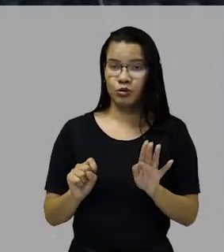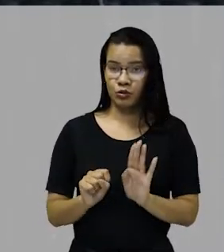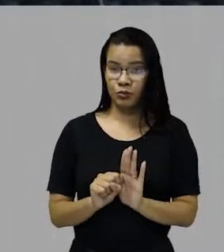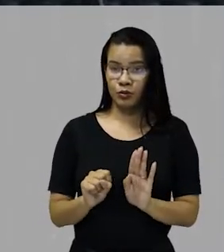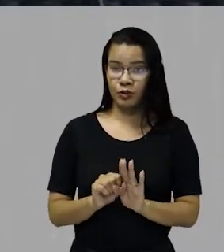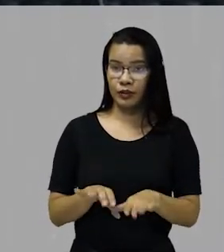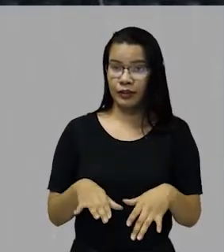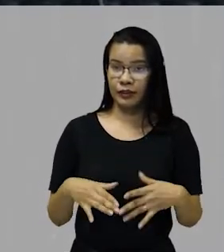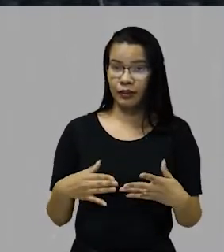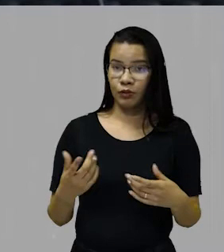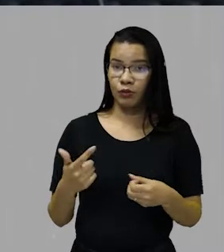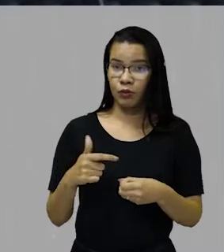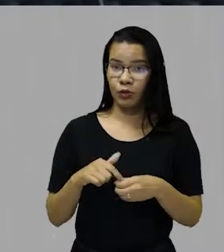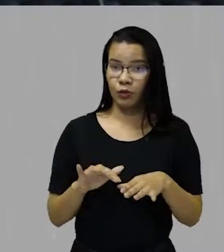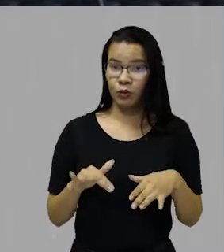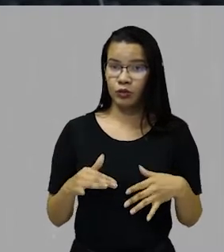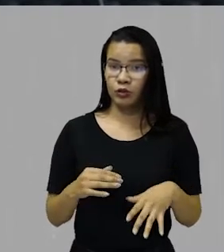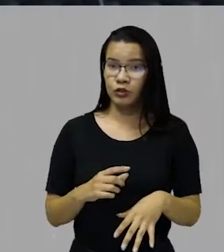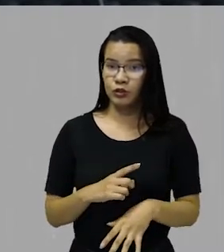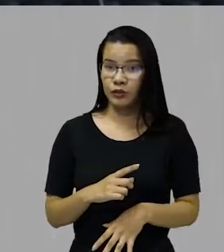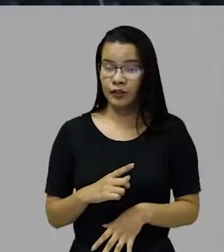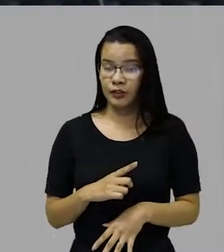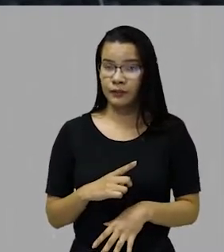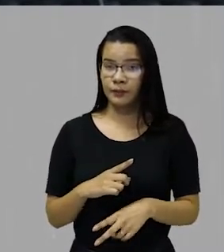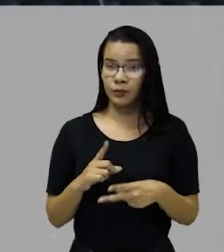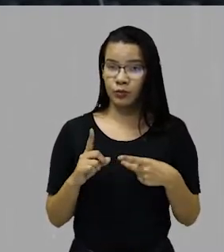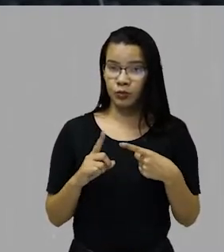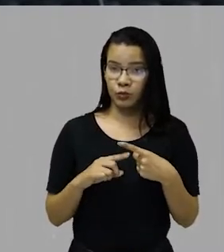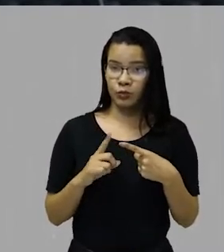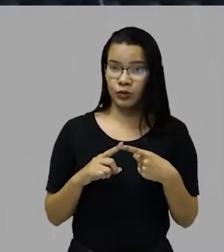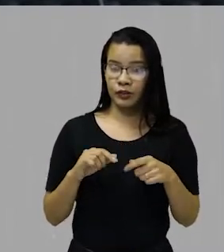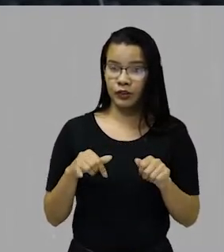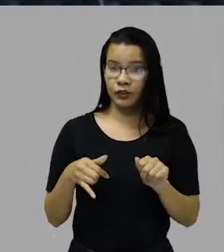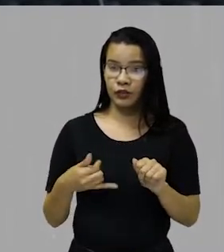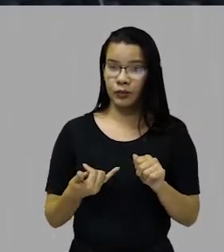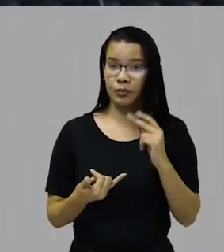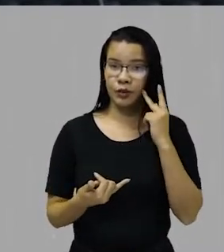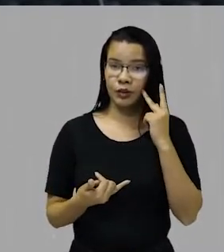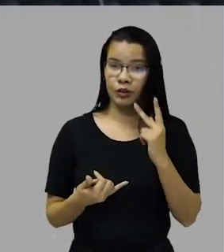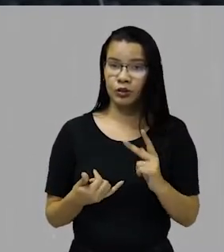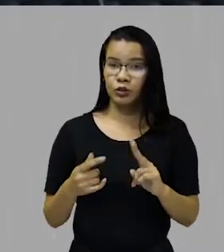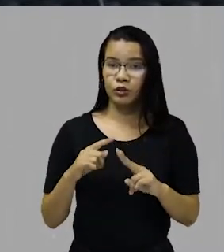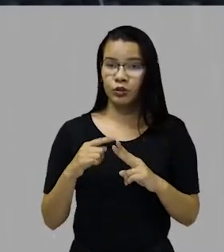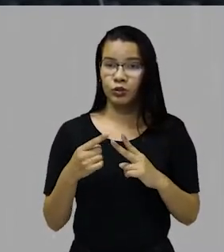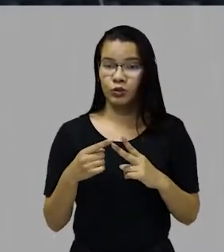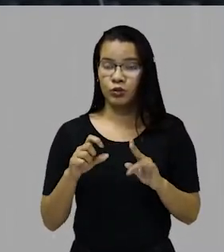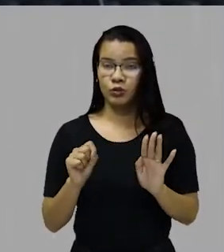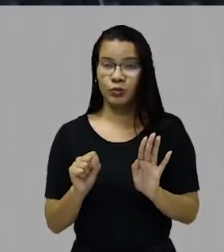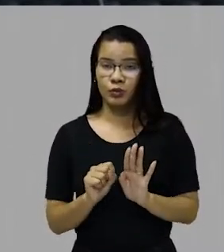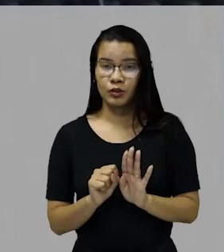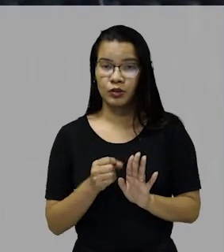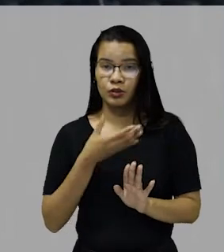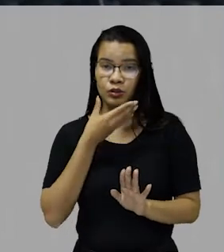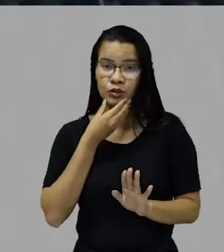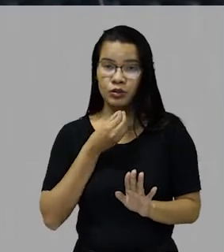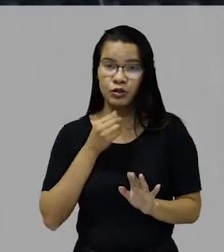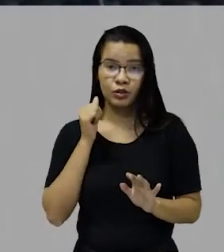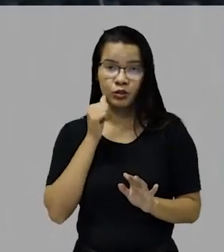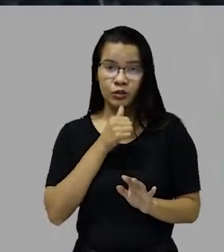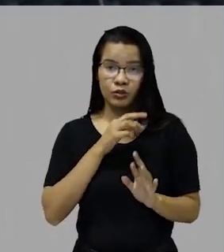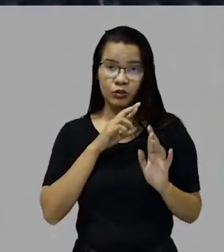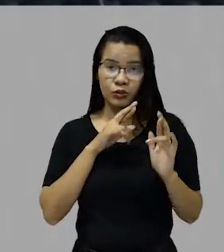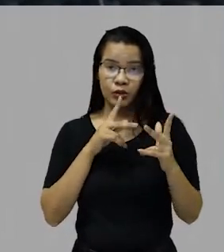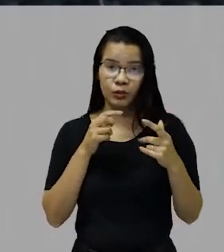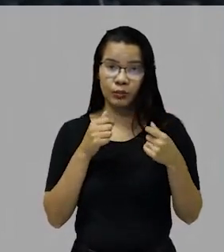substantivo. Então, recapitulando, quando eu tiver um adjetivo para dois substantivos de gênero diferentes, eu posso